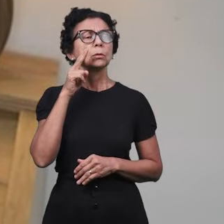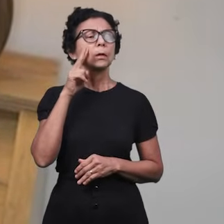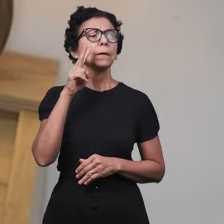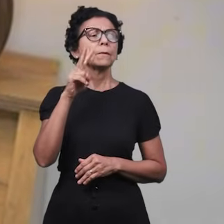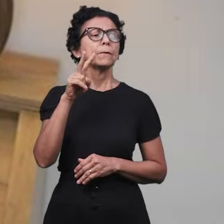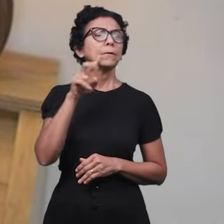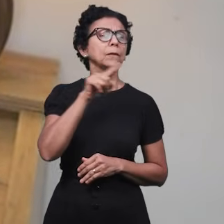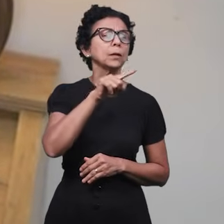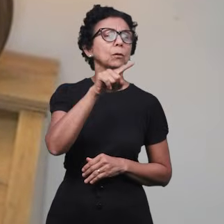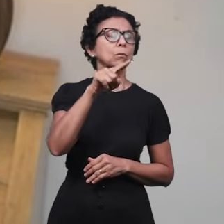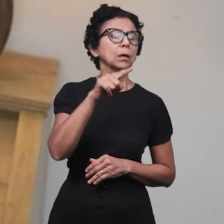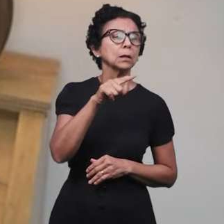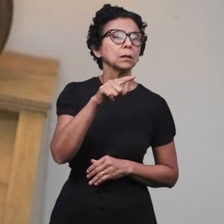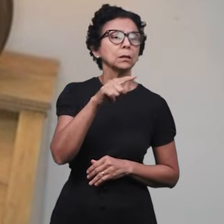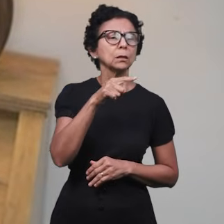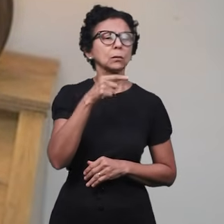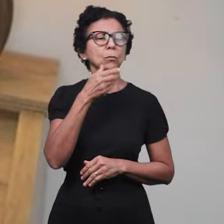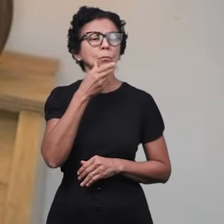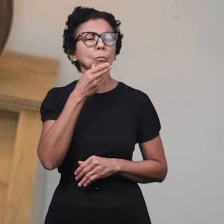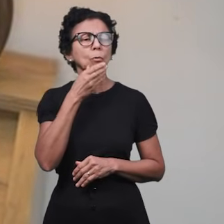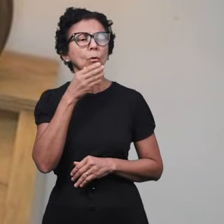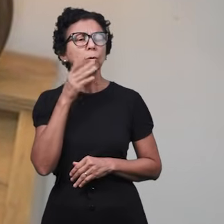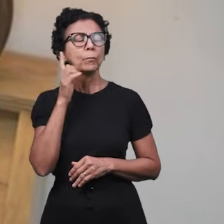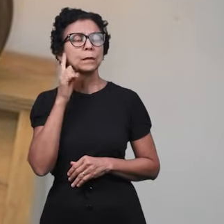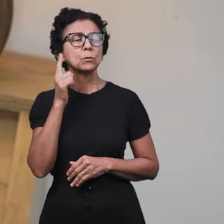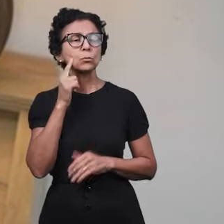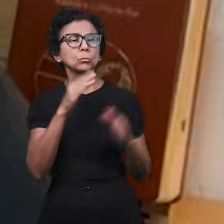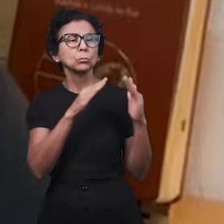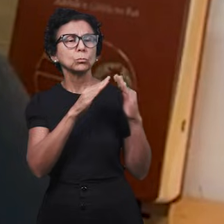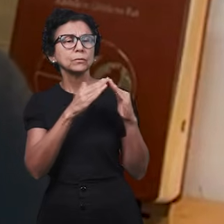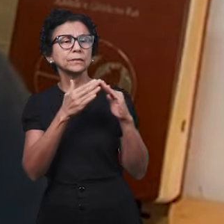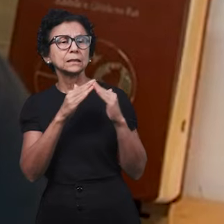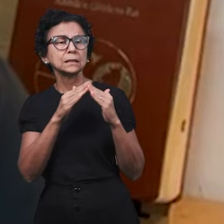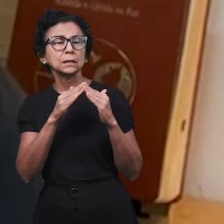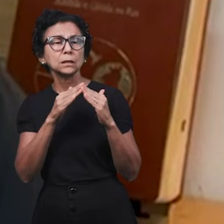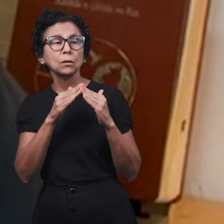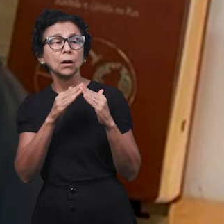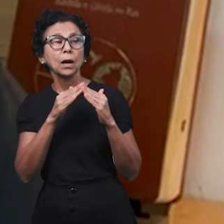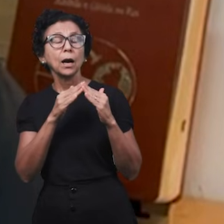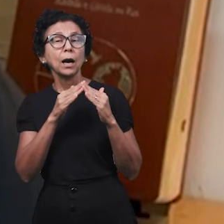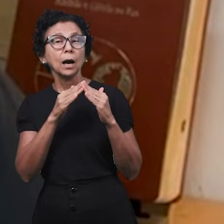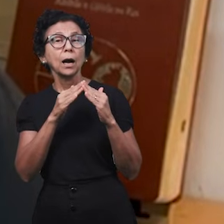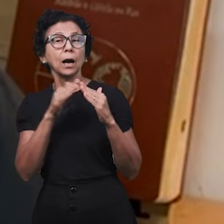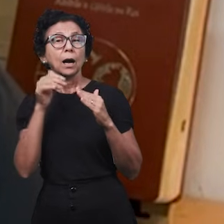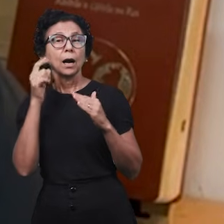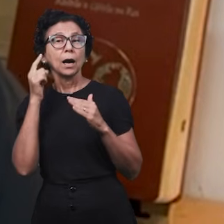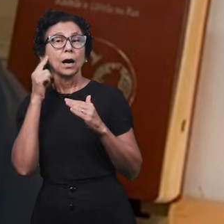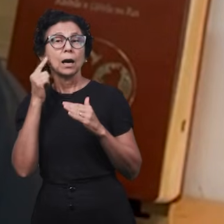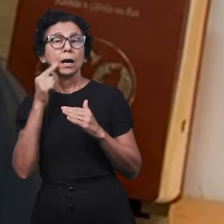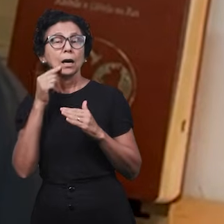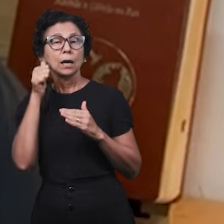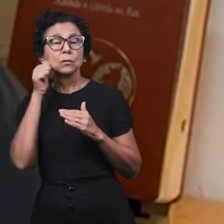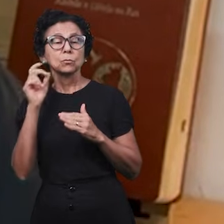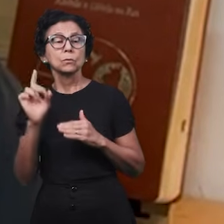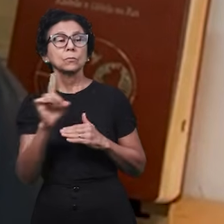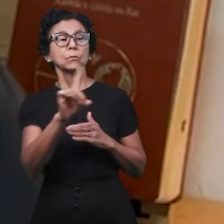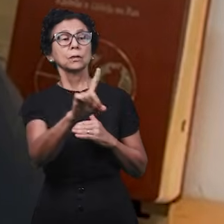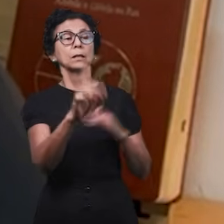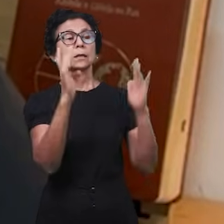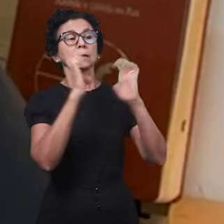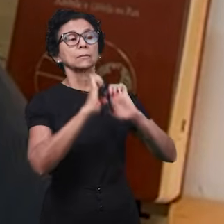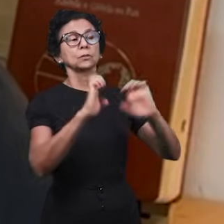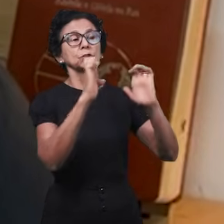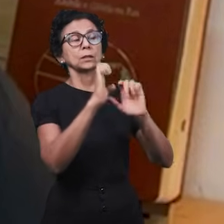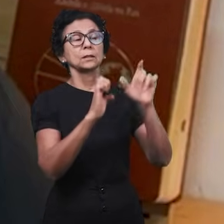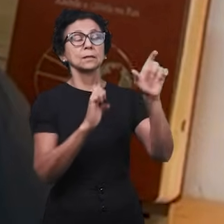um vizinho ali, um senhor surdo, e ali ela pôde proclamar o Evangelho àquela vida. Vejam só,